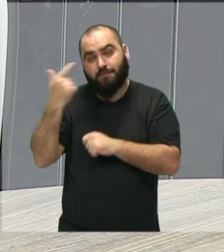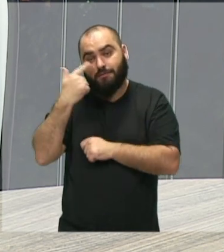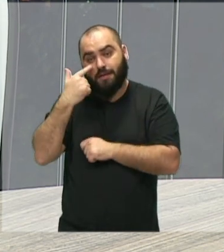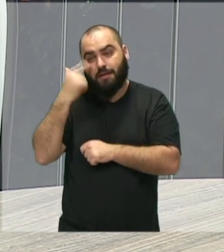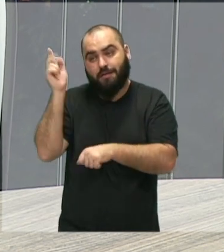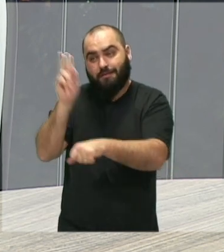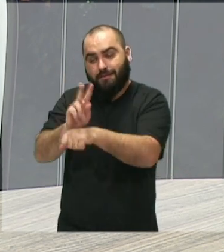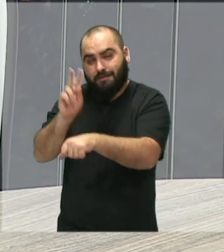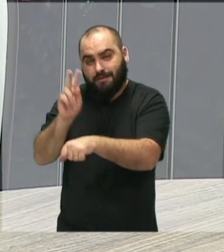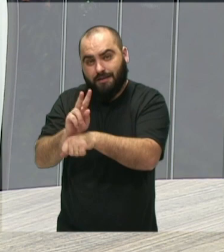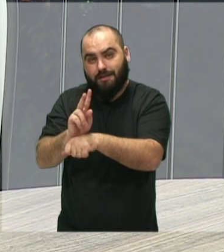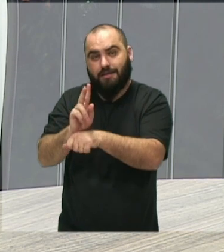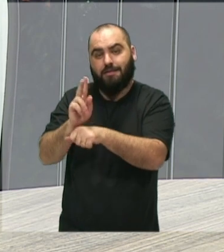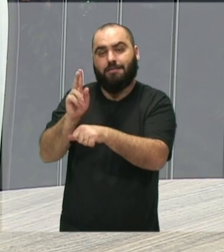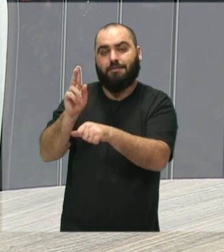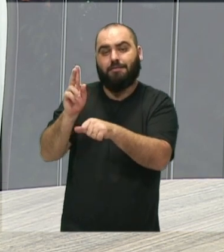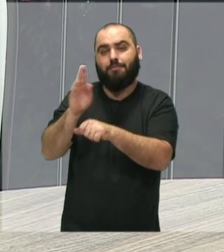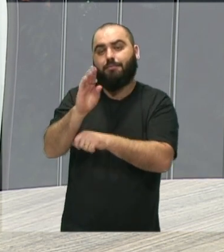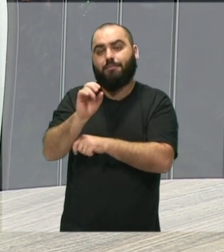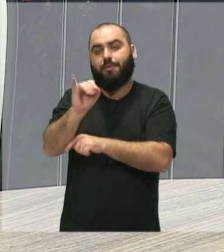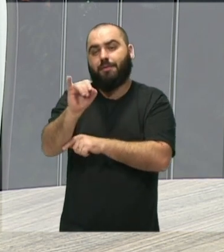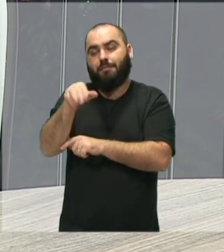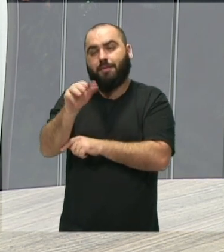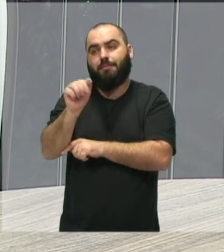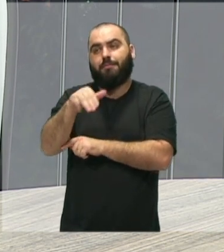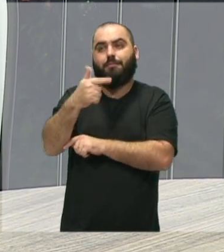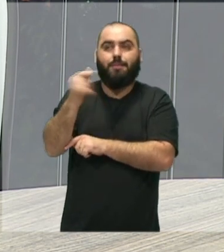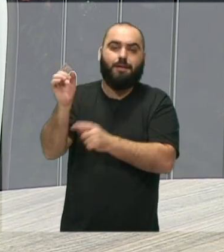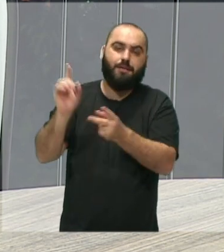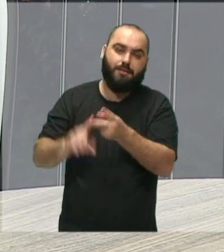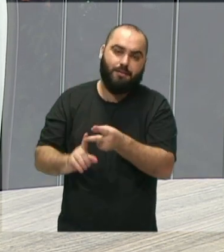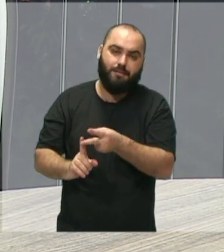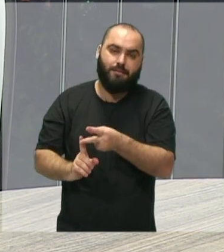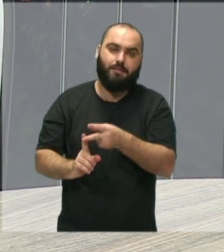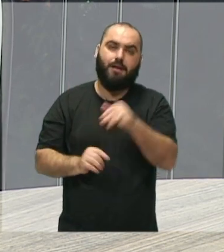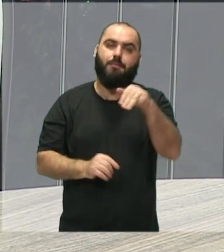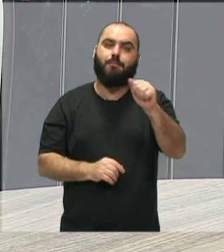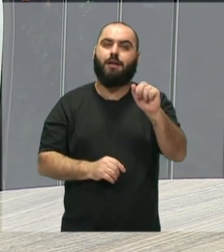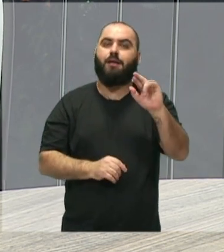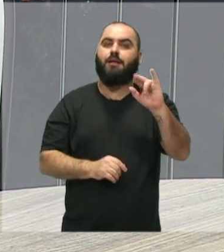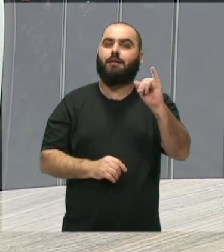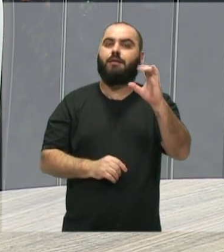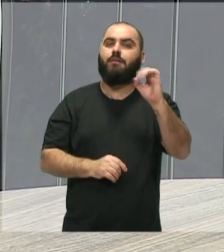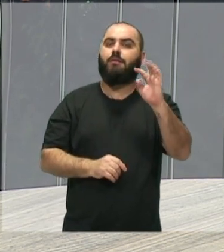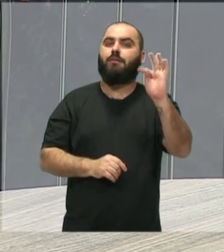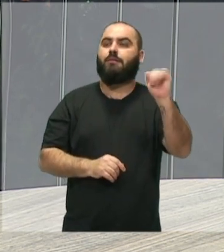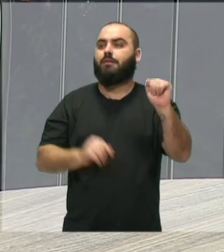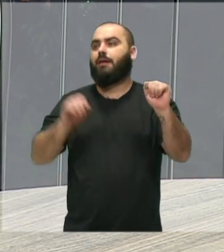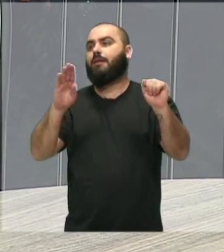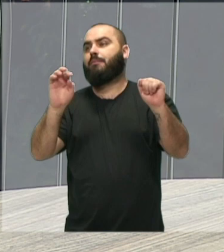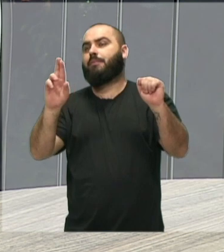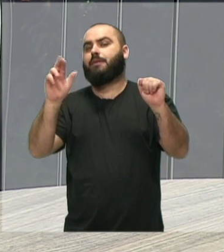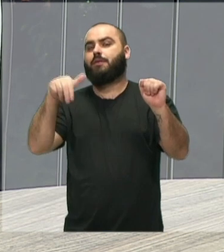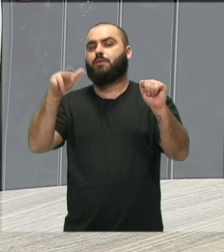um cuidado que a gente tem lá, o boi de mamão, a maricota, a bernunça, e o cavalo e a